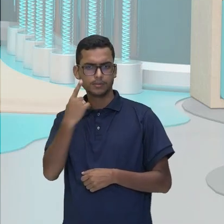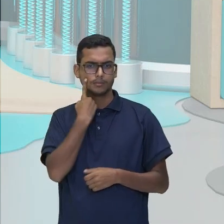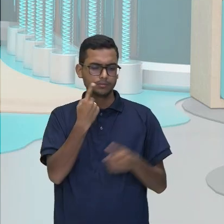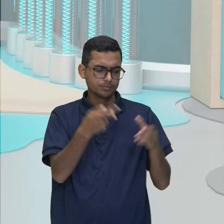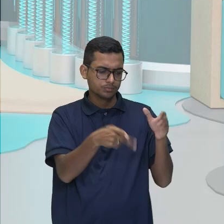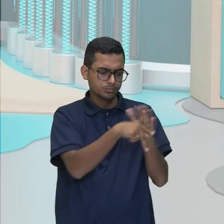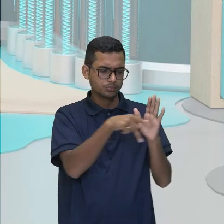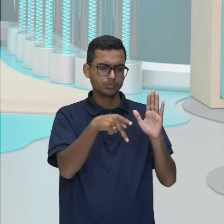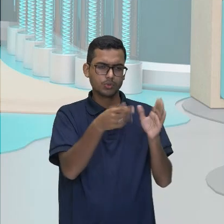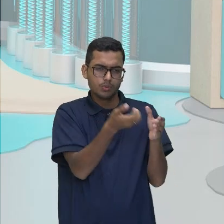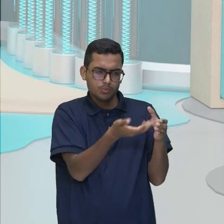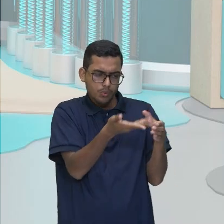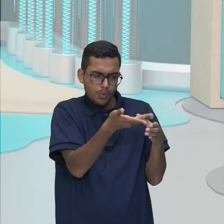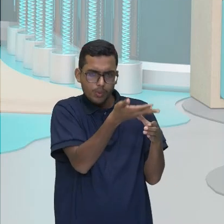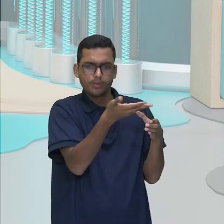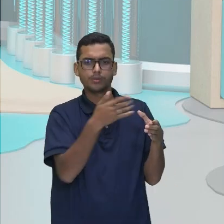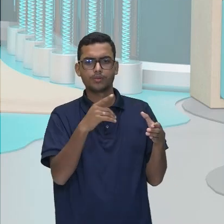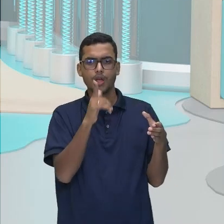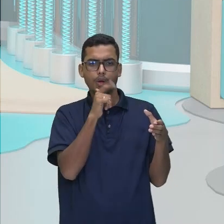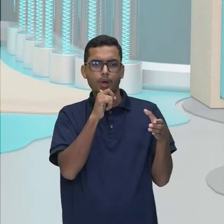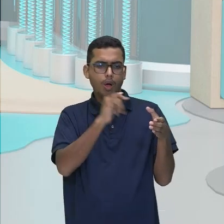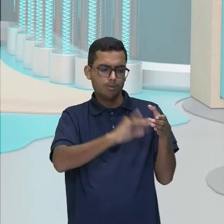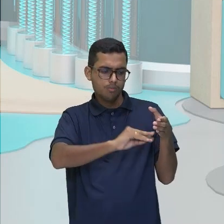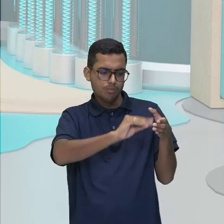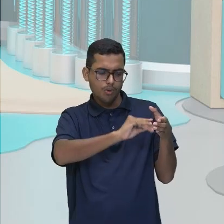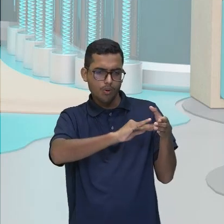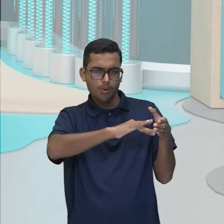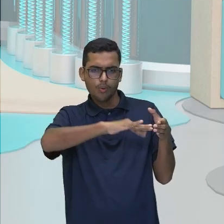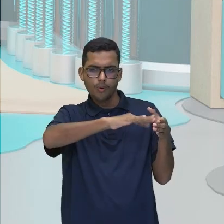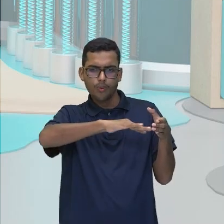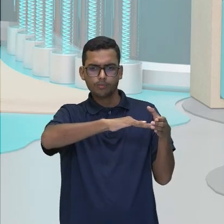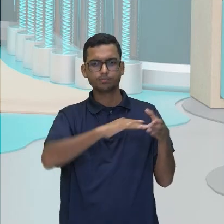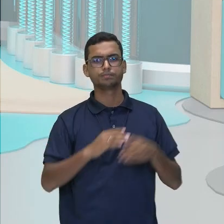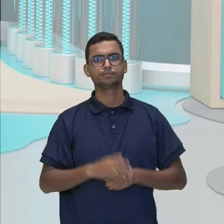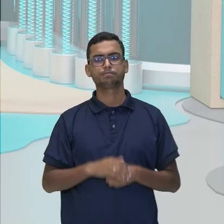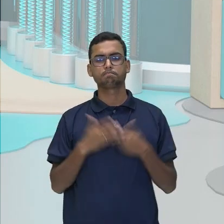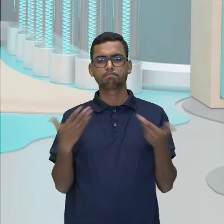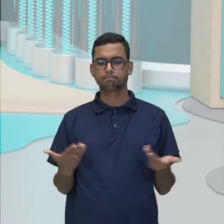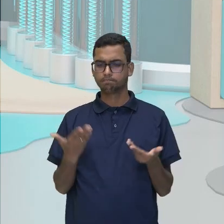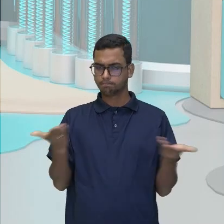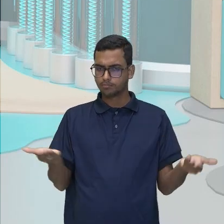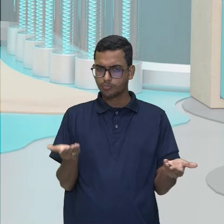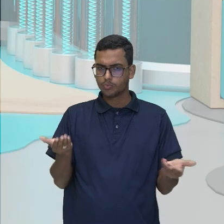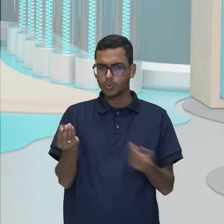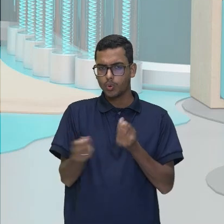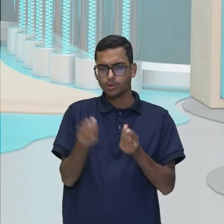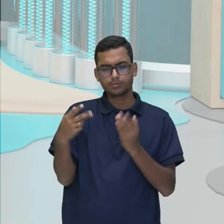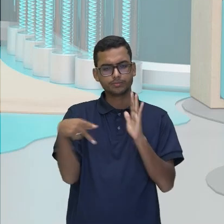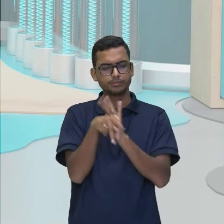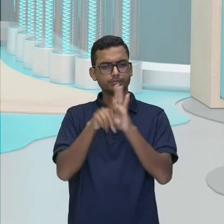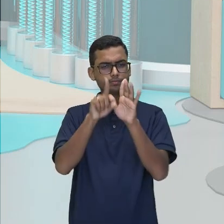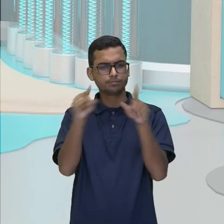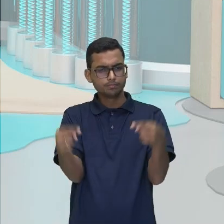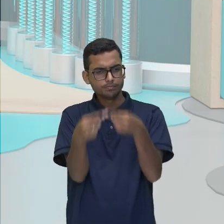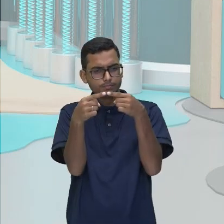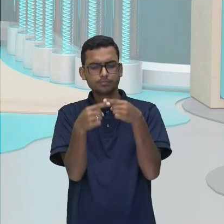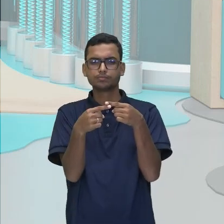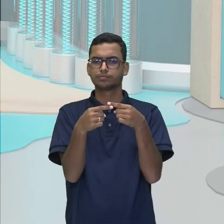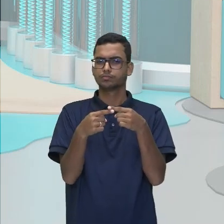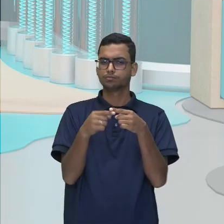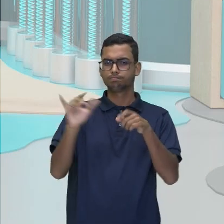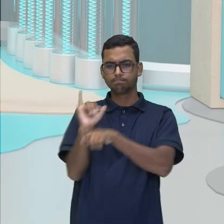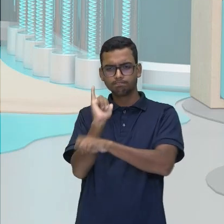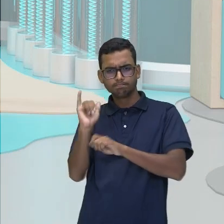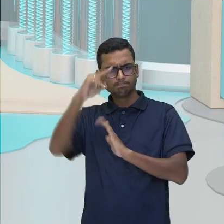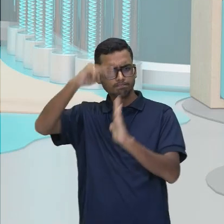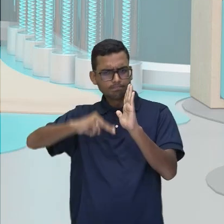água fica abaixo. Então, qual é a relação do skimming com a nossa estratégia